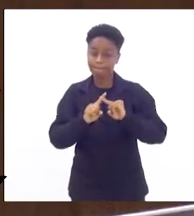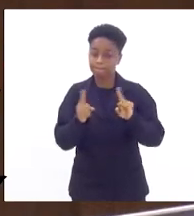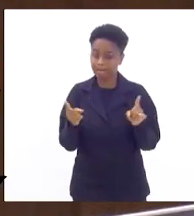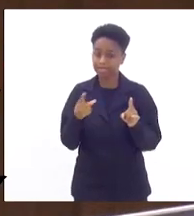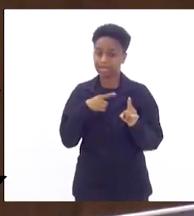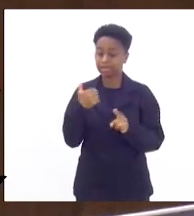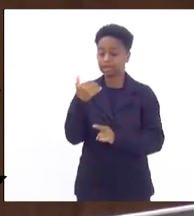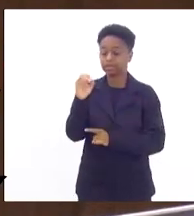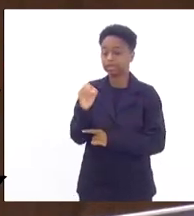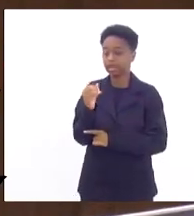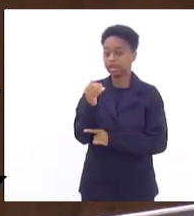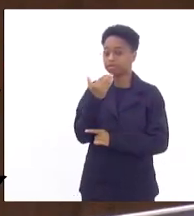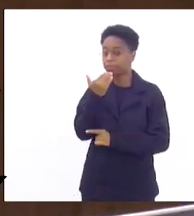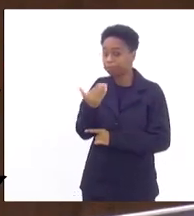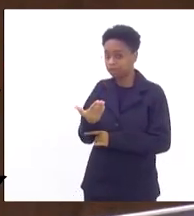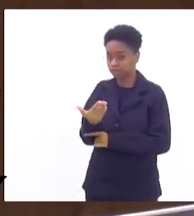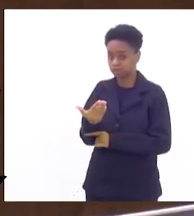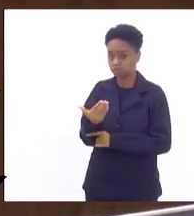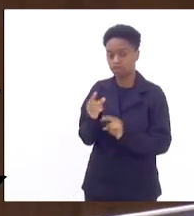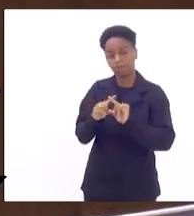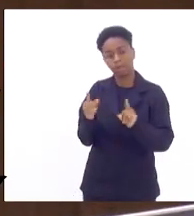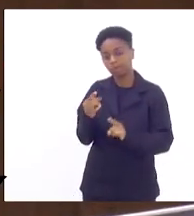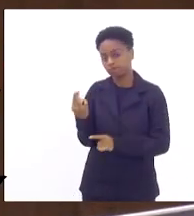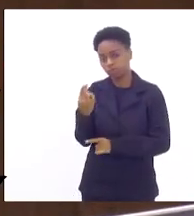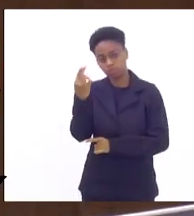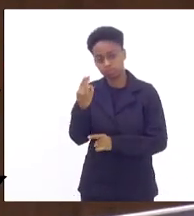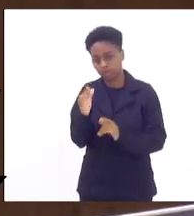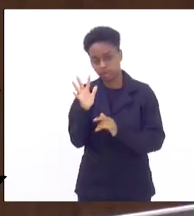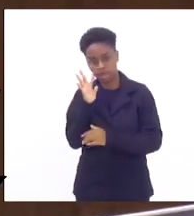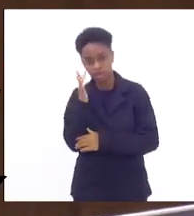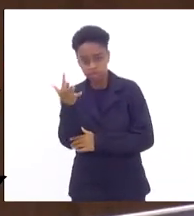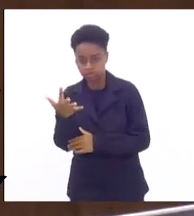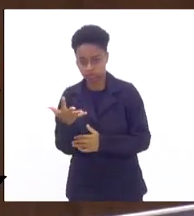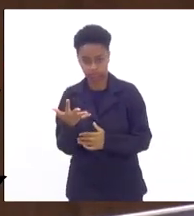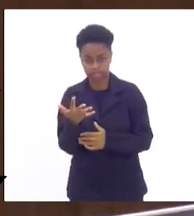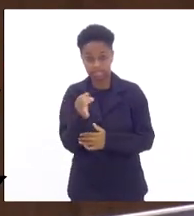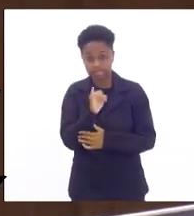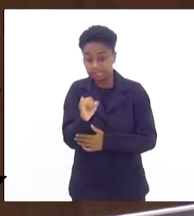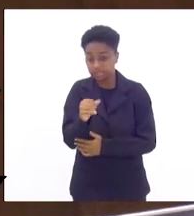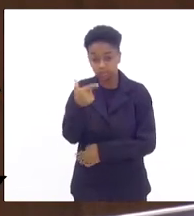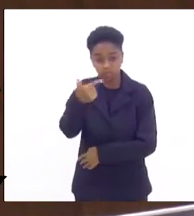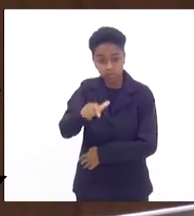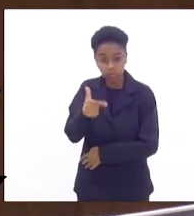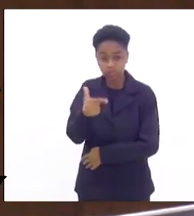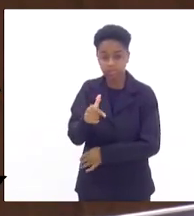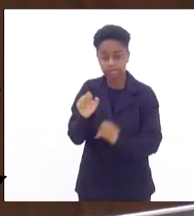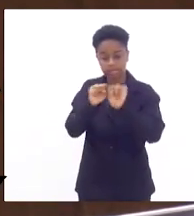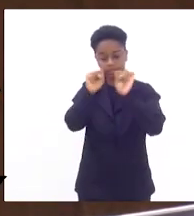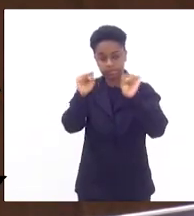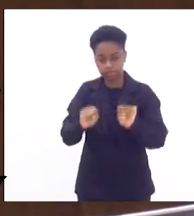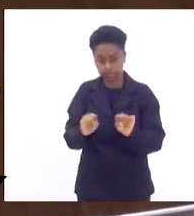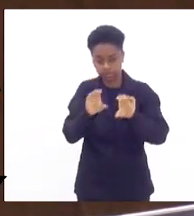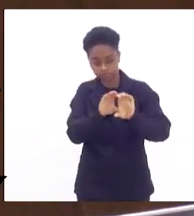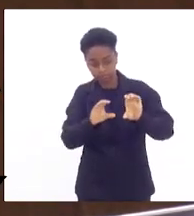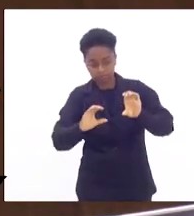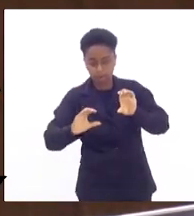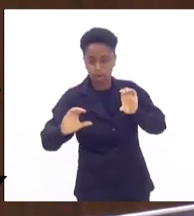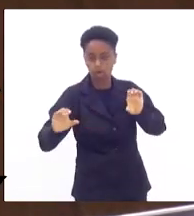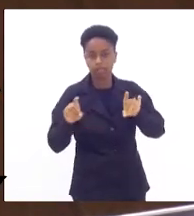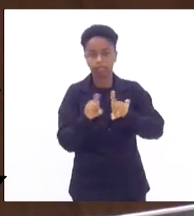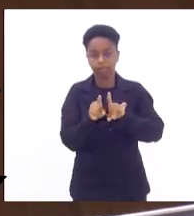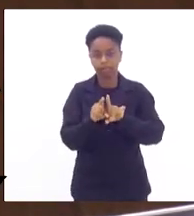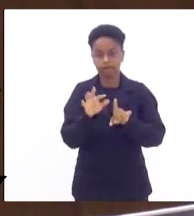10 ligações lá solicitadas. Não podemos fazer essas ligações sem ter um sistema de fossa e filtro. O que eu proponho